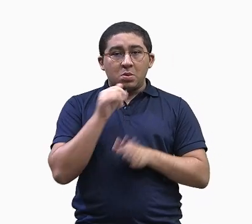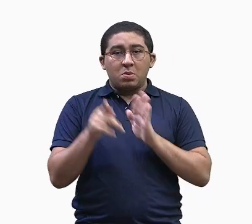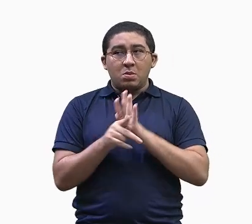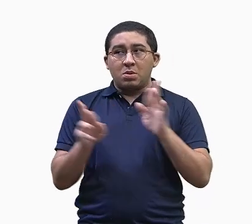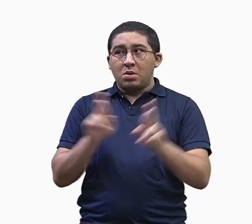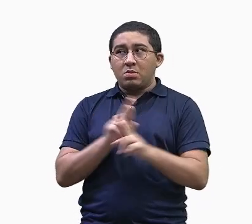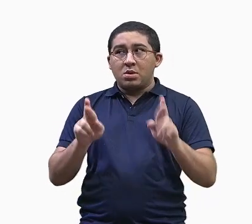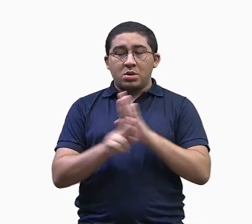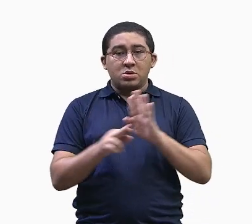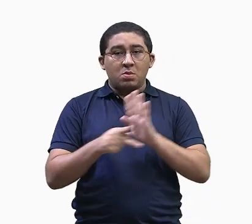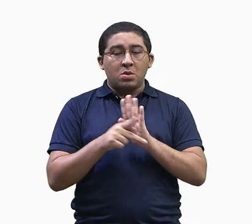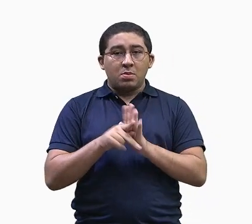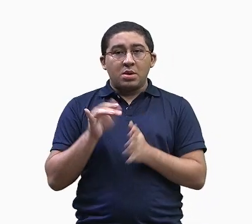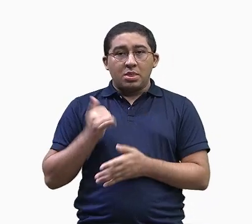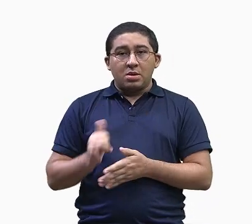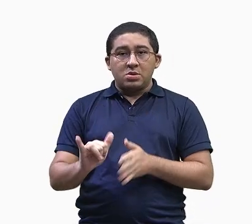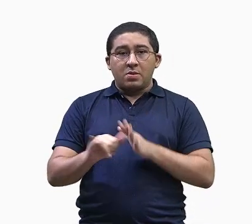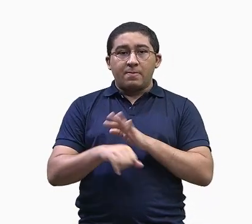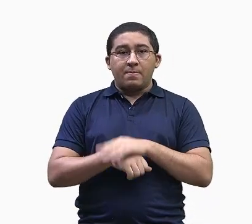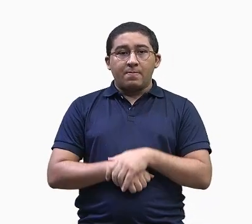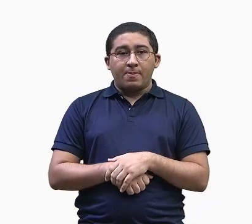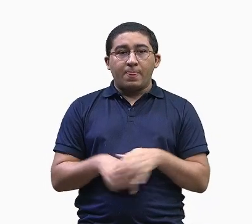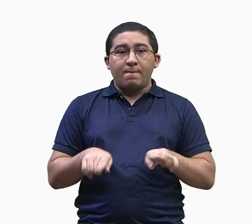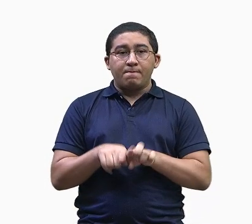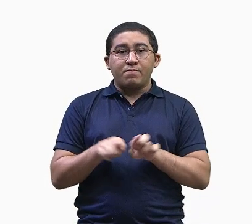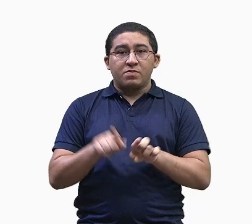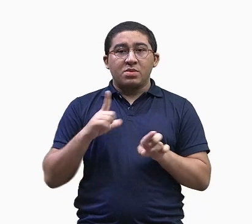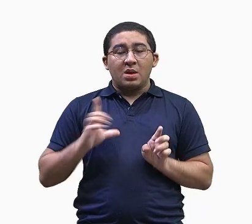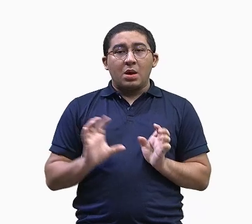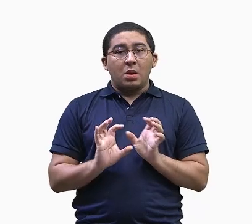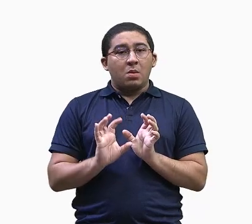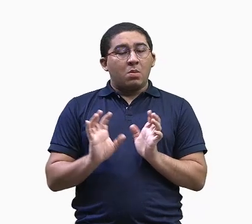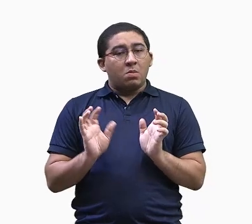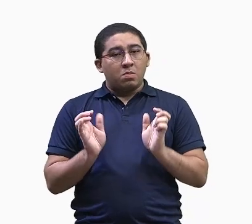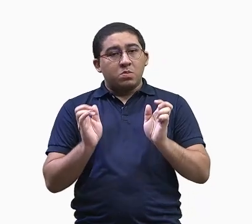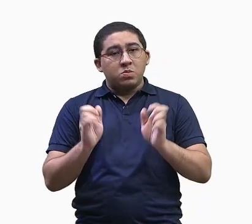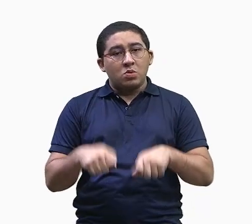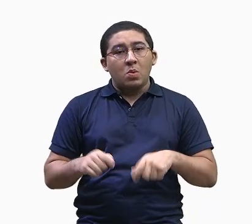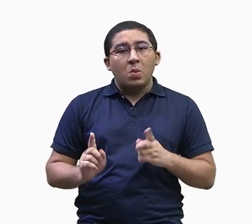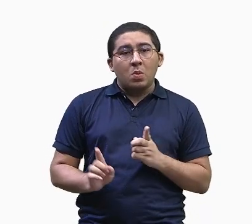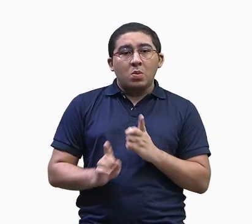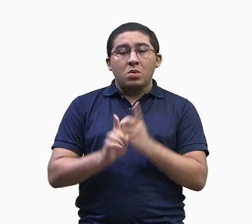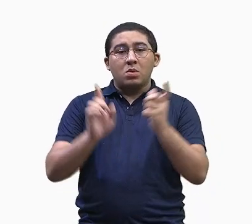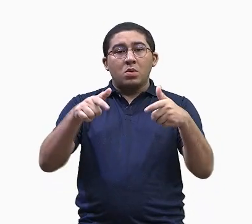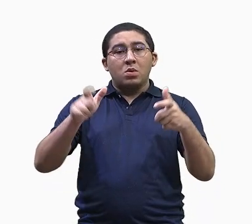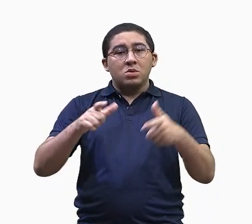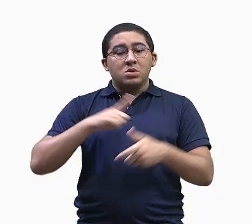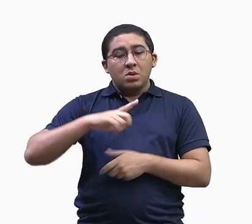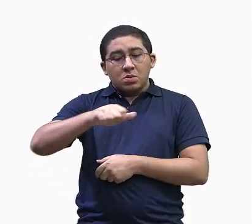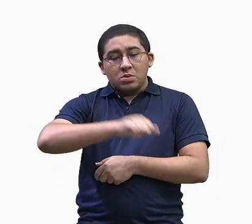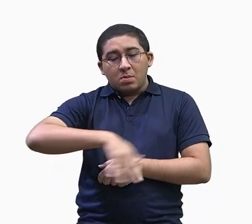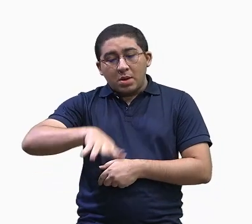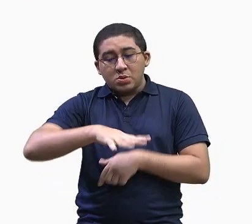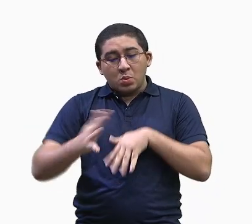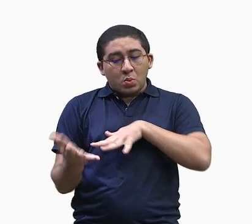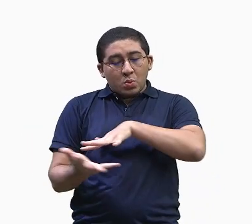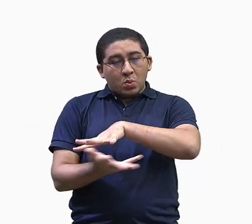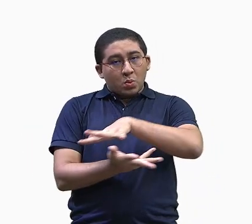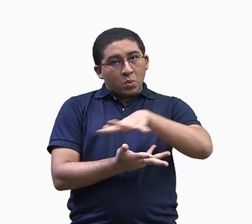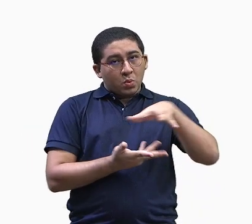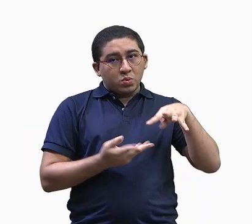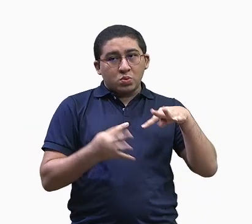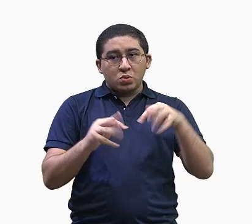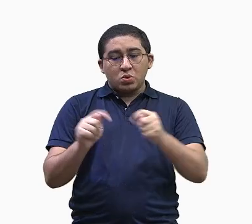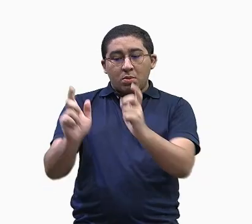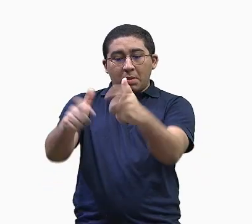a essa fonte de energia. Temos também a disponibilidade, aí a gente pode verificar as reservas espalhadas pelo mundo, né, que a gente vai ver